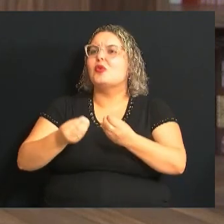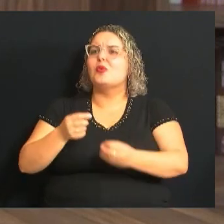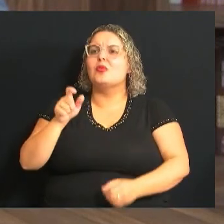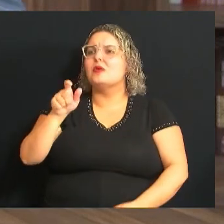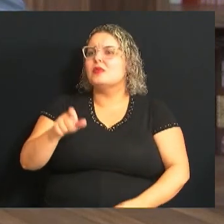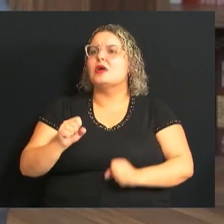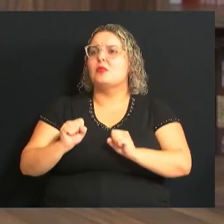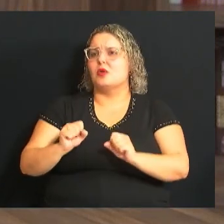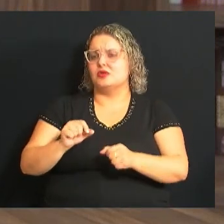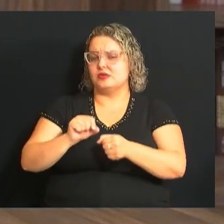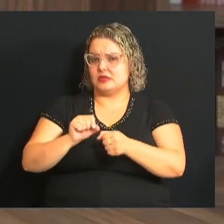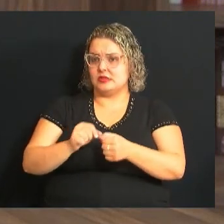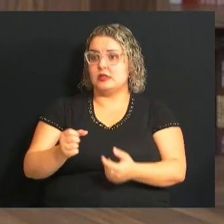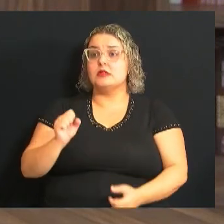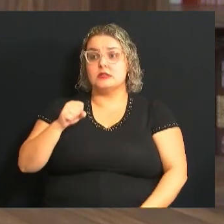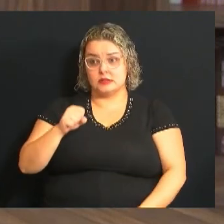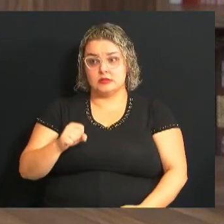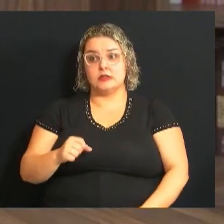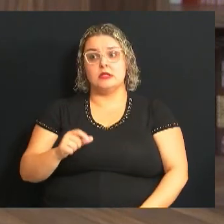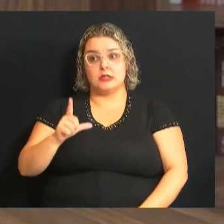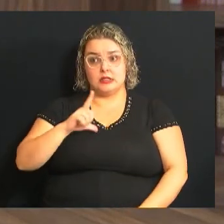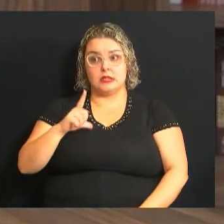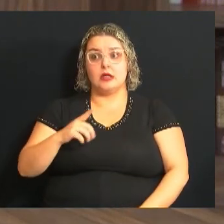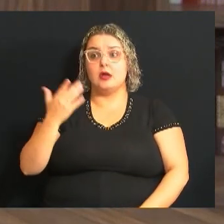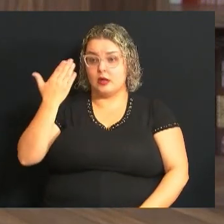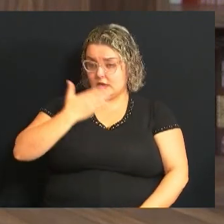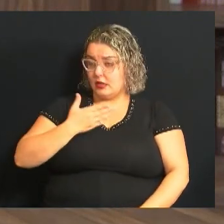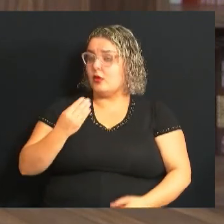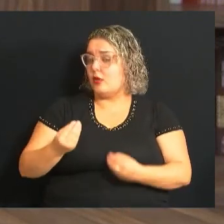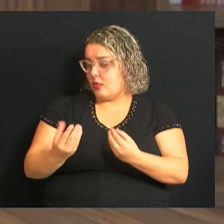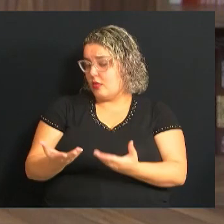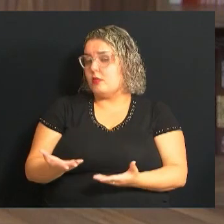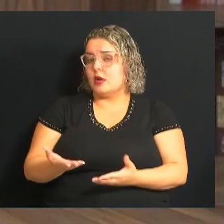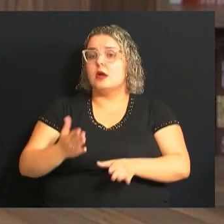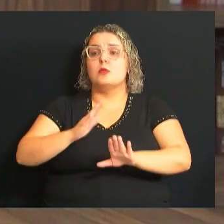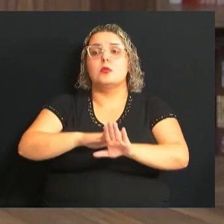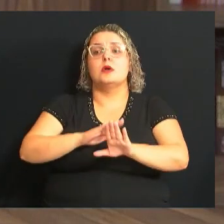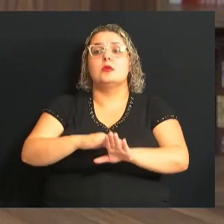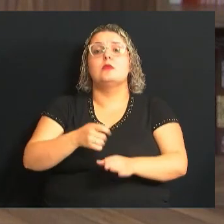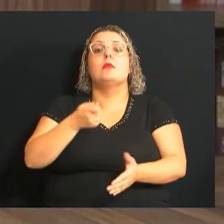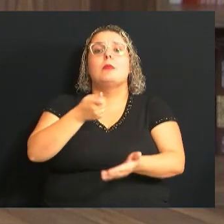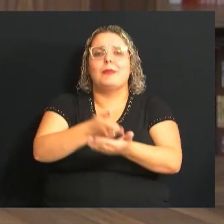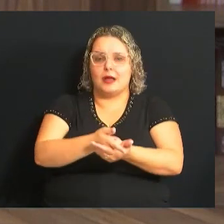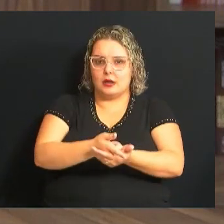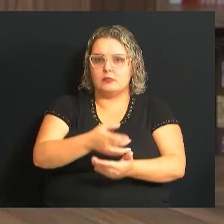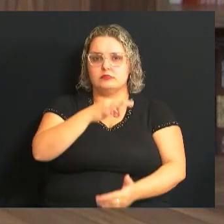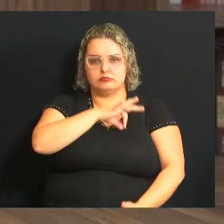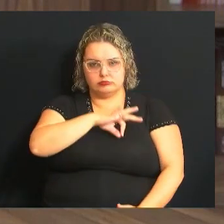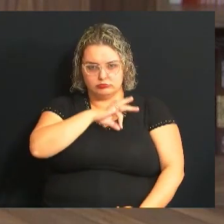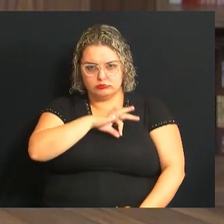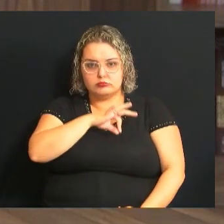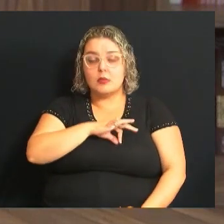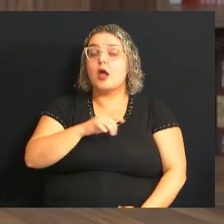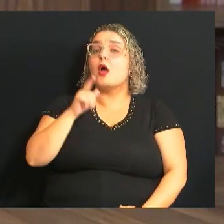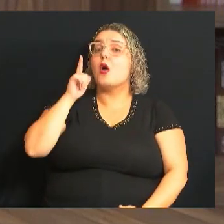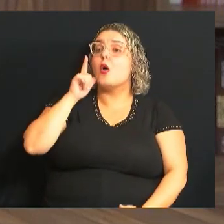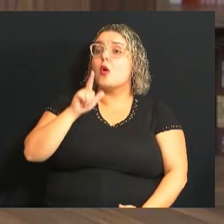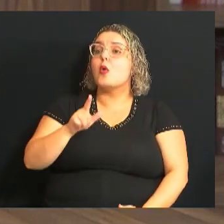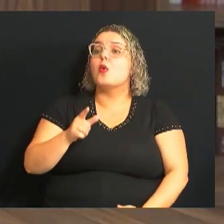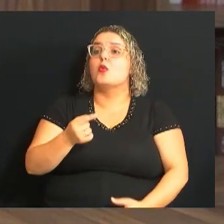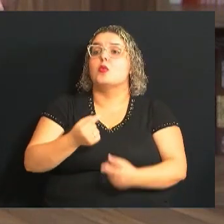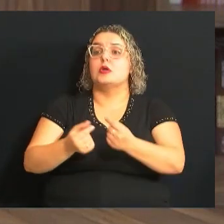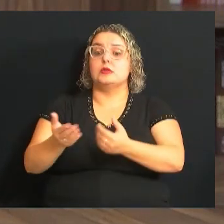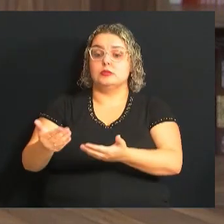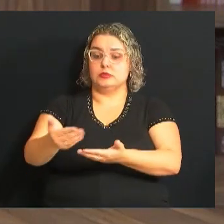isso? Sim, tem como comprovar. Desde que exerceu atividade remunerada, pode ser que consiga recolher